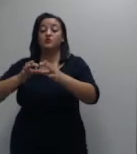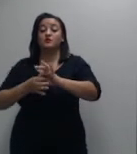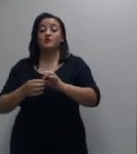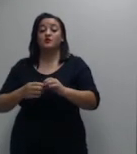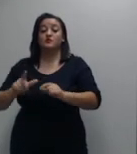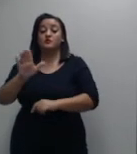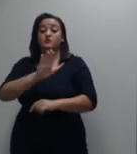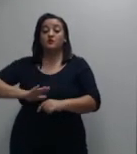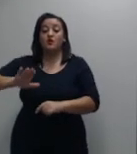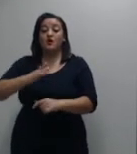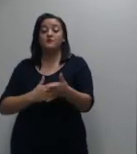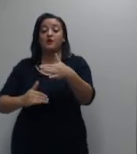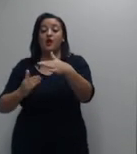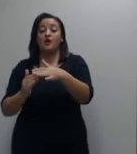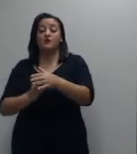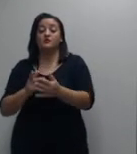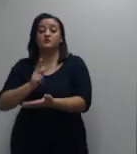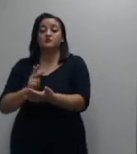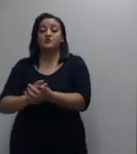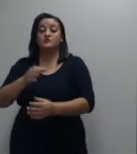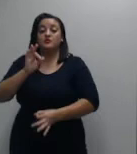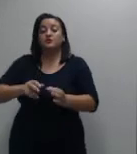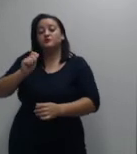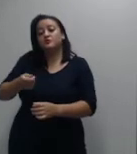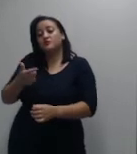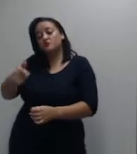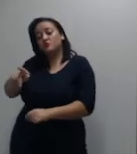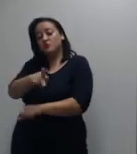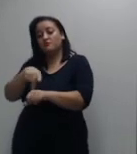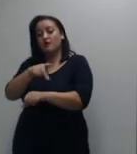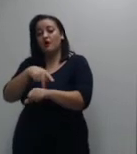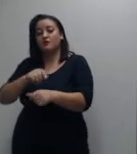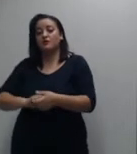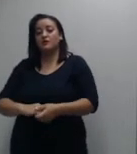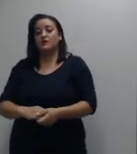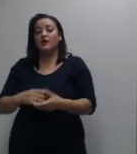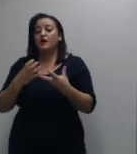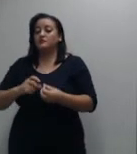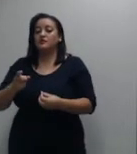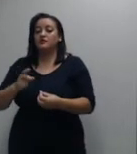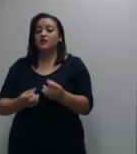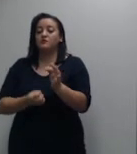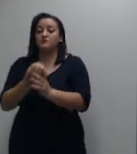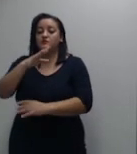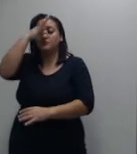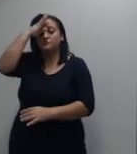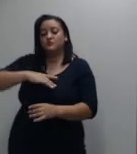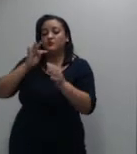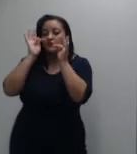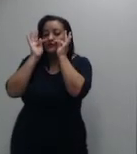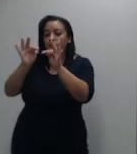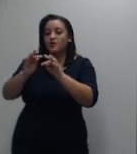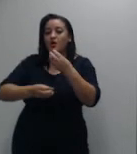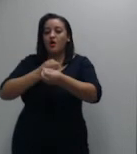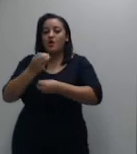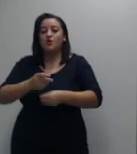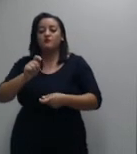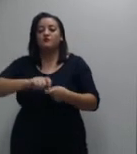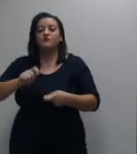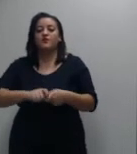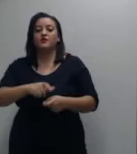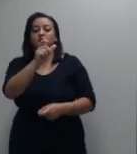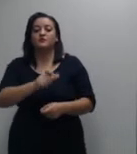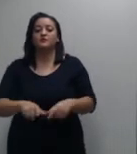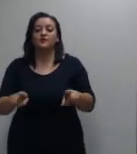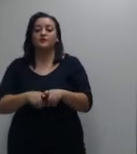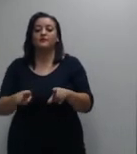da homologação de sentença estrangeira ou superior não é viável autorizar a produção de prova testemunhal ou compreendido pelos requeridos visando